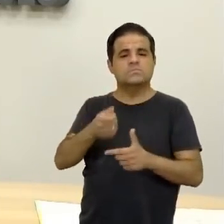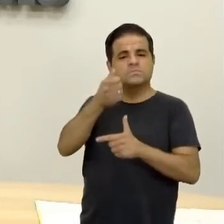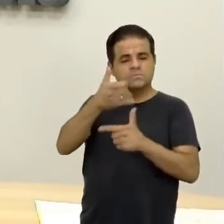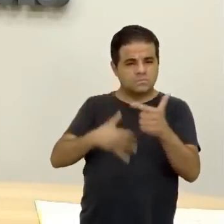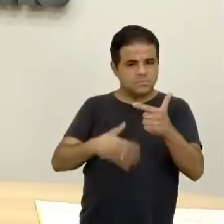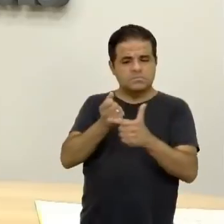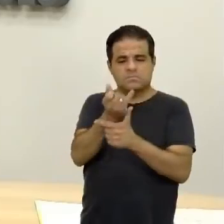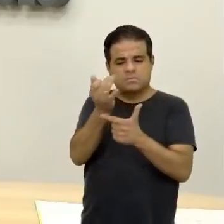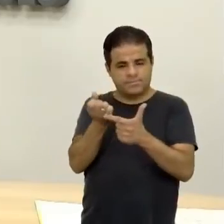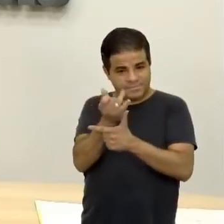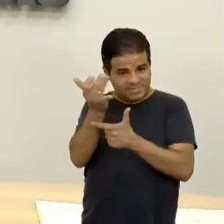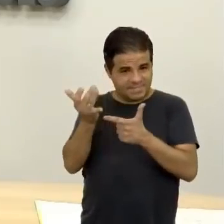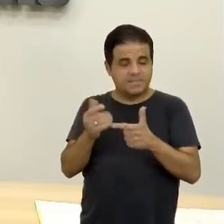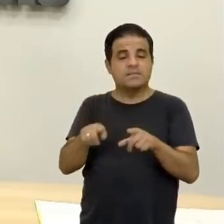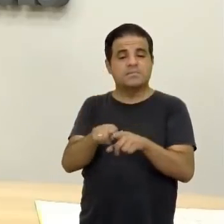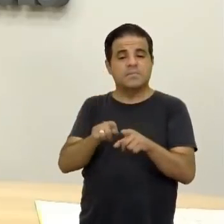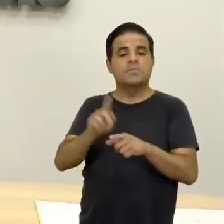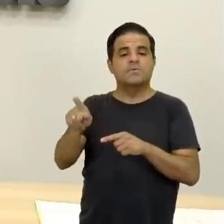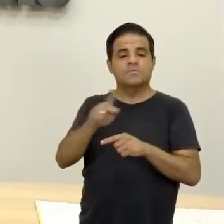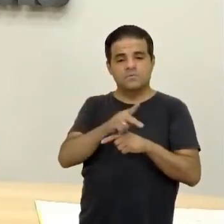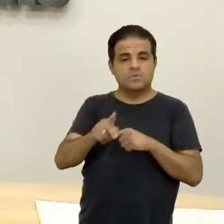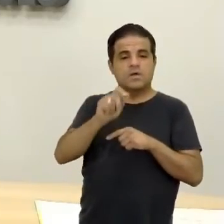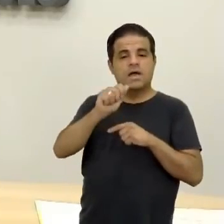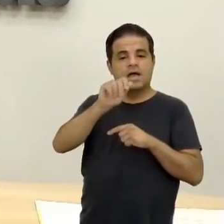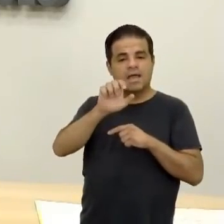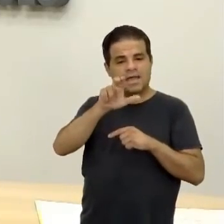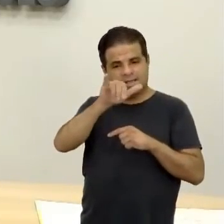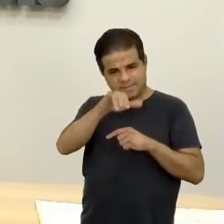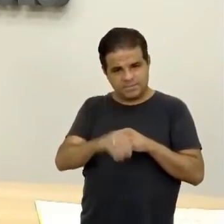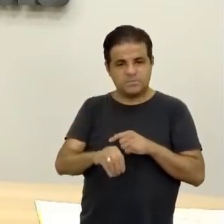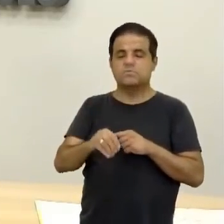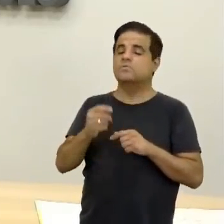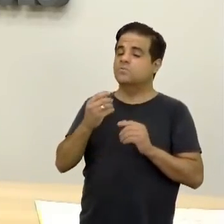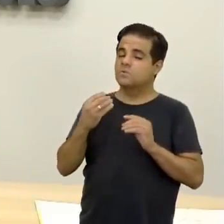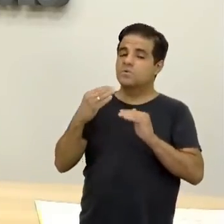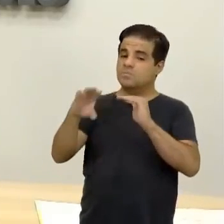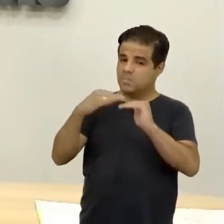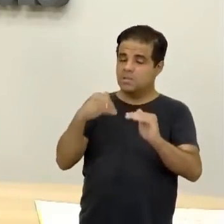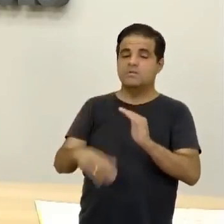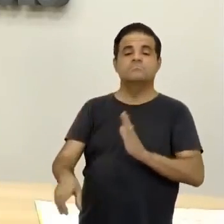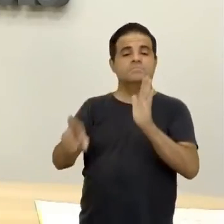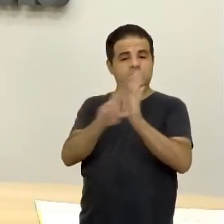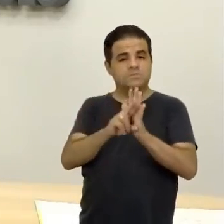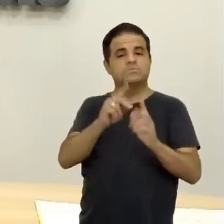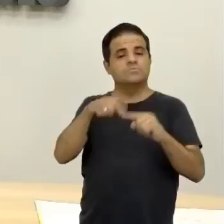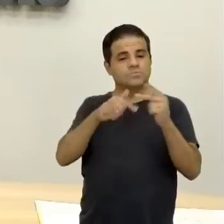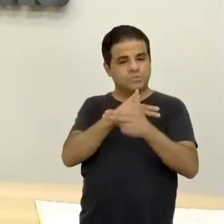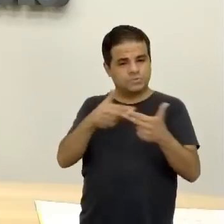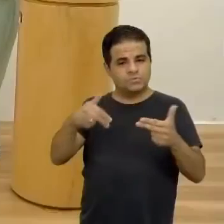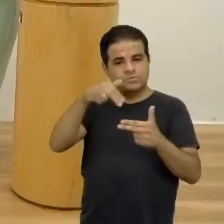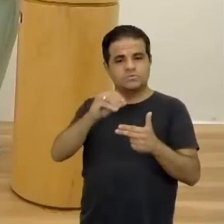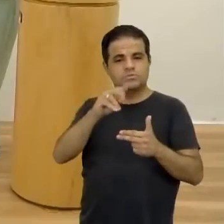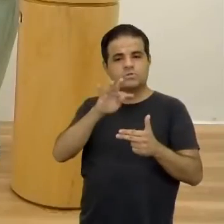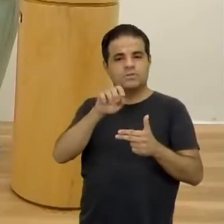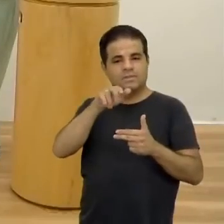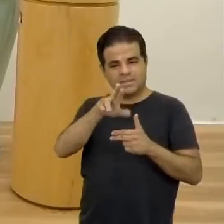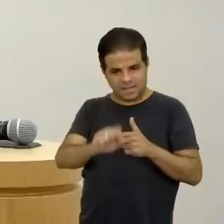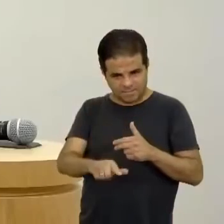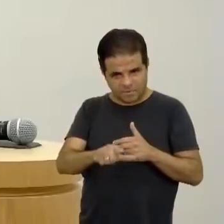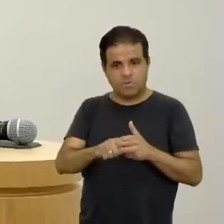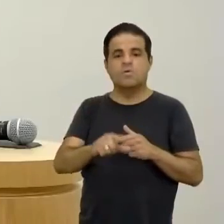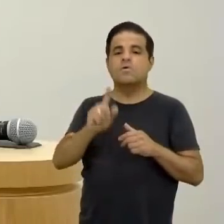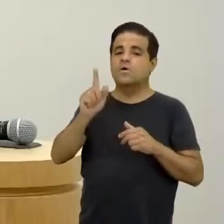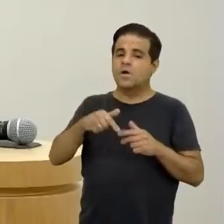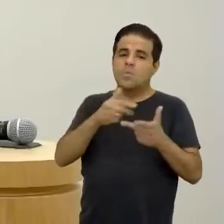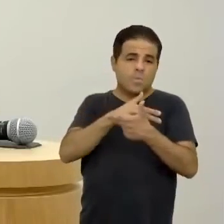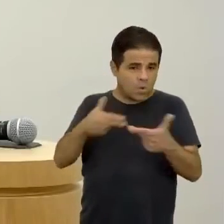algébrica é professora Aelson também participando mandar a representação e do produto notar Valeu pessoal obrigado É isso